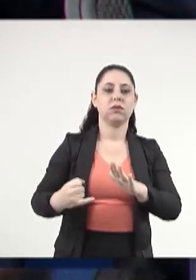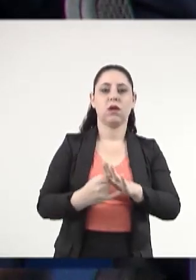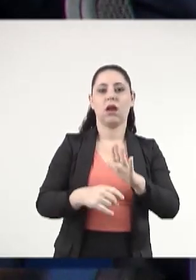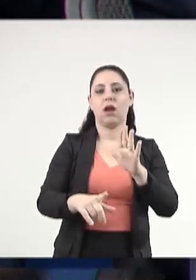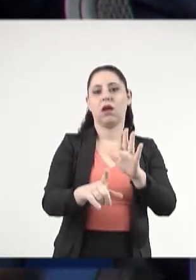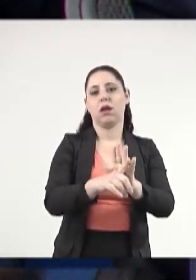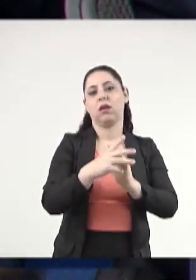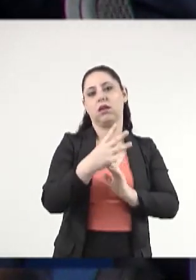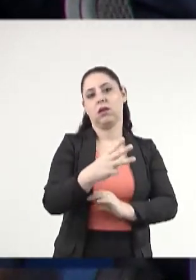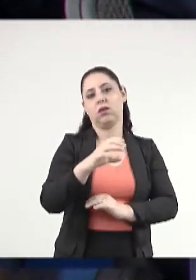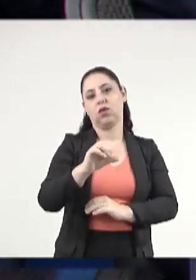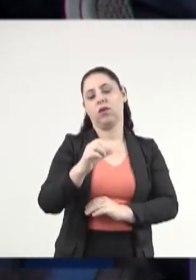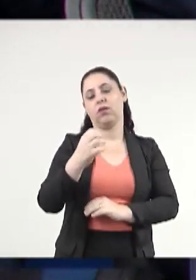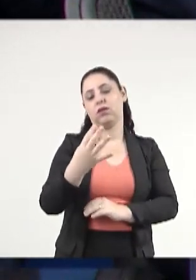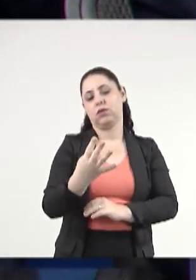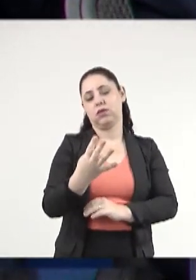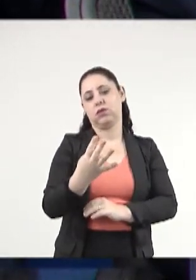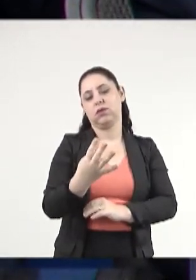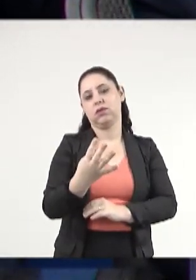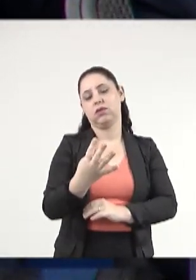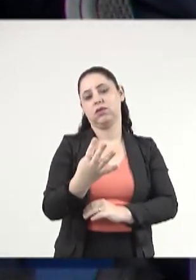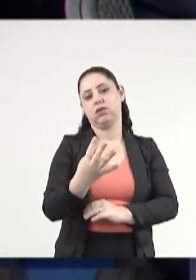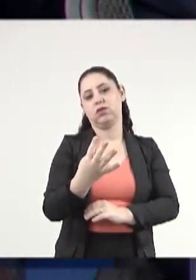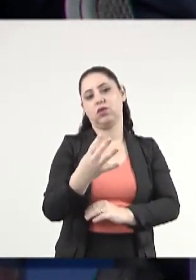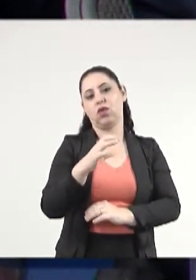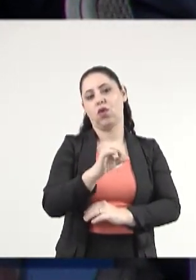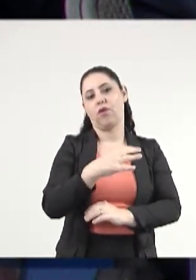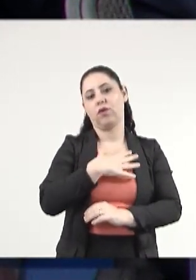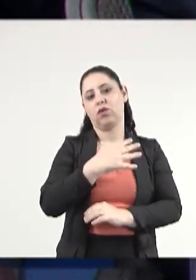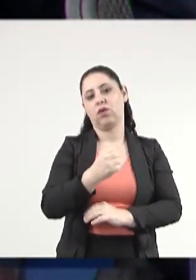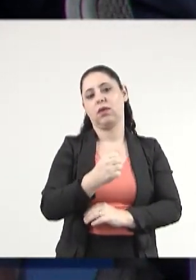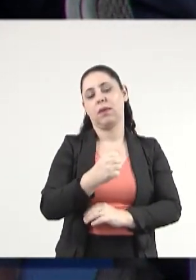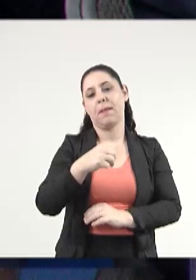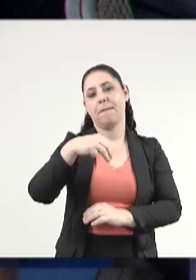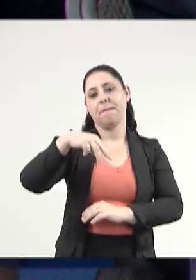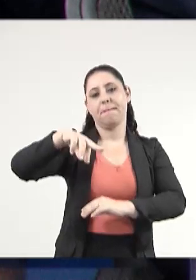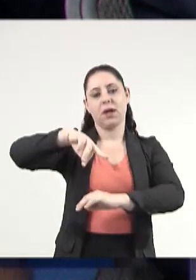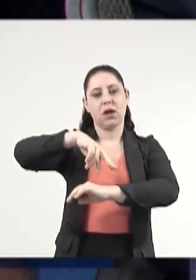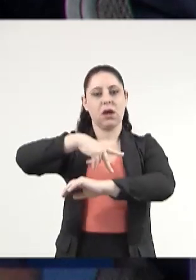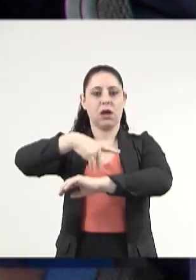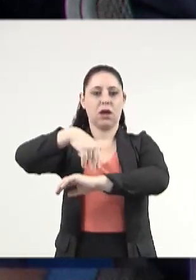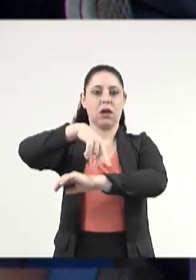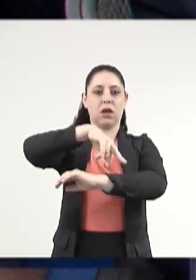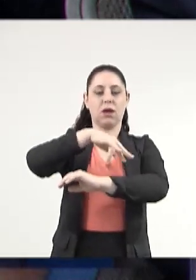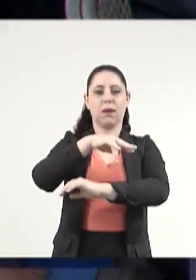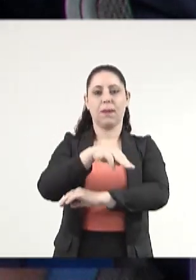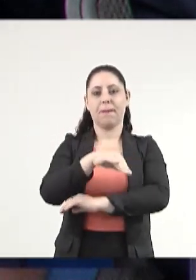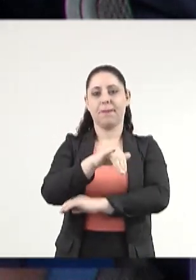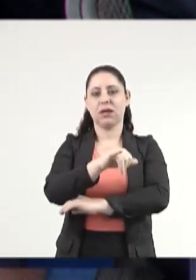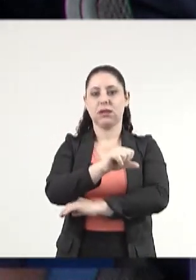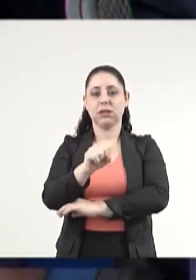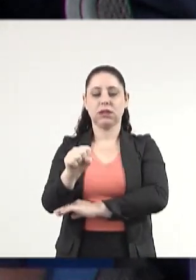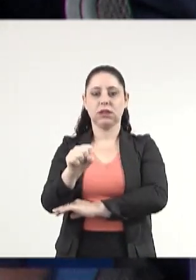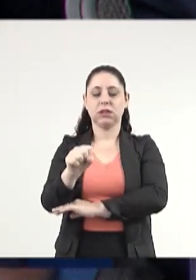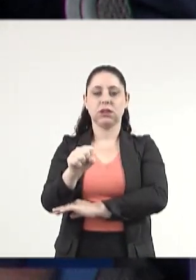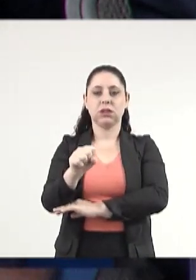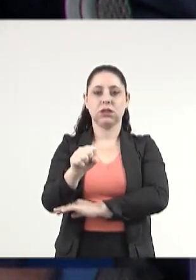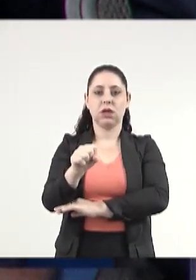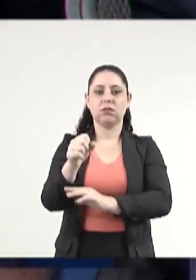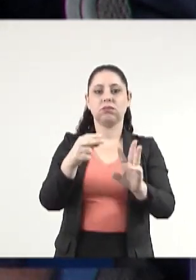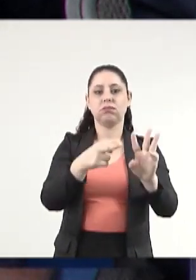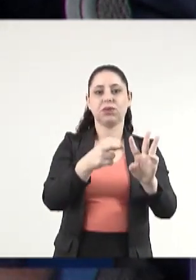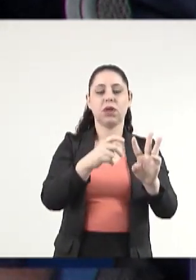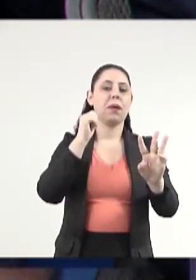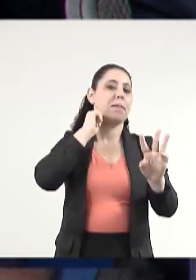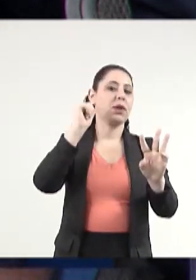Lei 3945, de 4 de agosto de 2010, o evento Miss e Mister Indígena, a ser comemorado no mês de abril